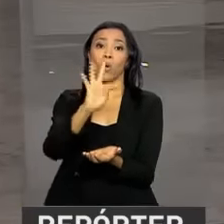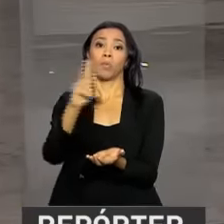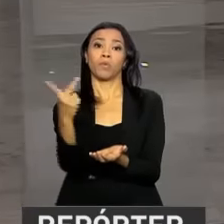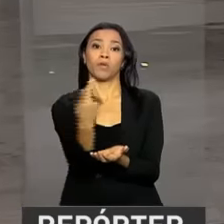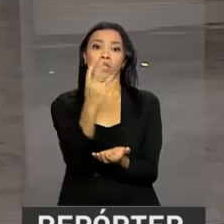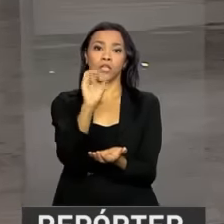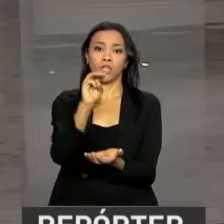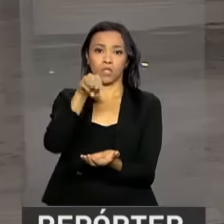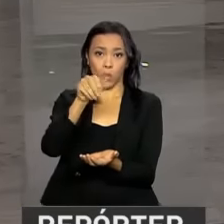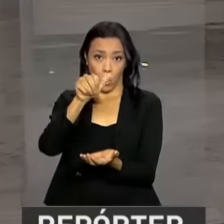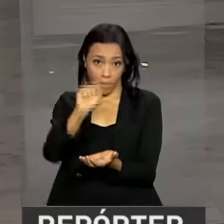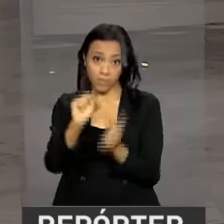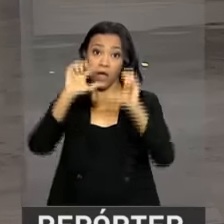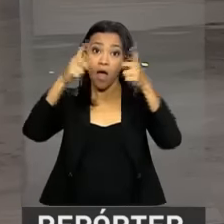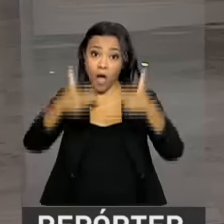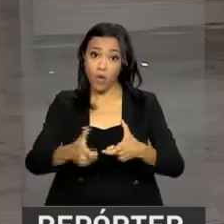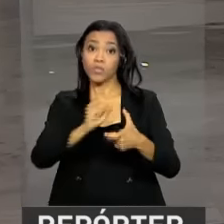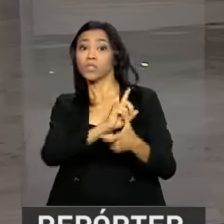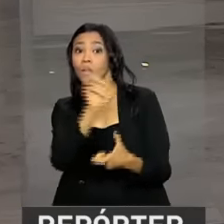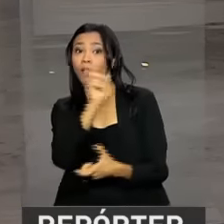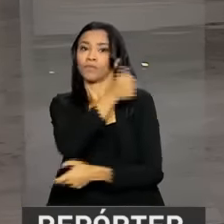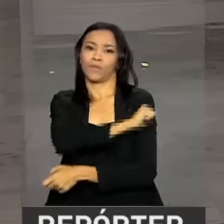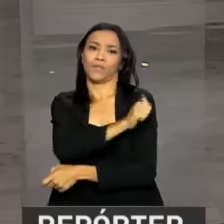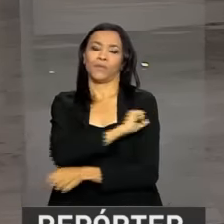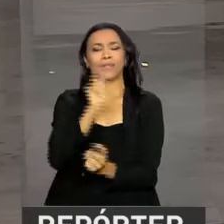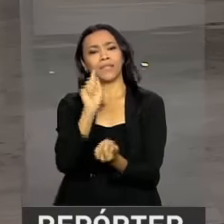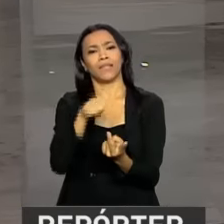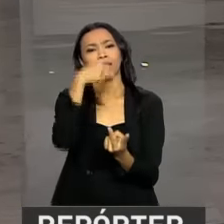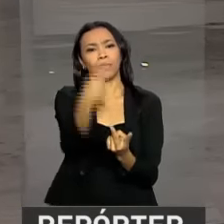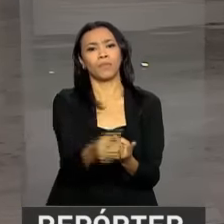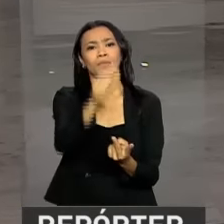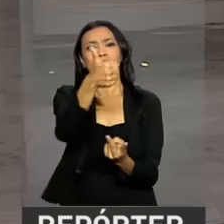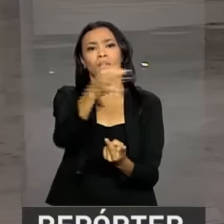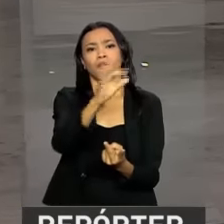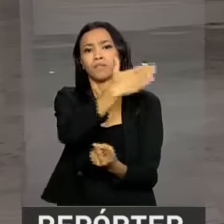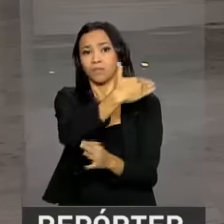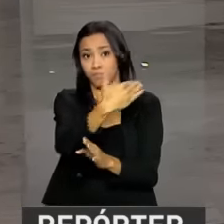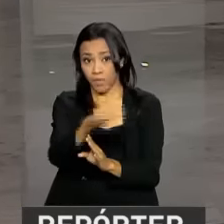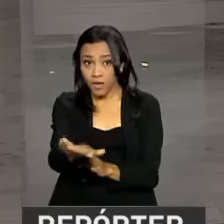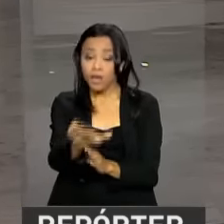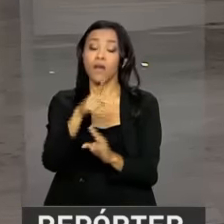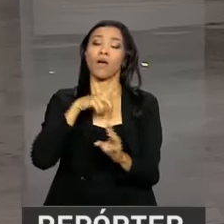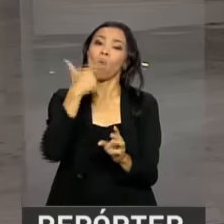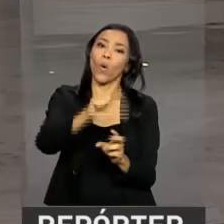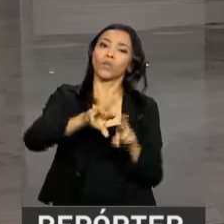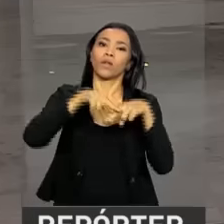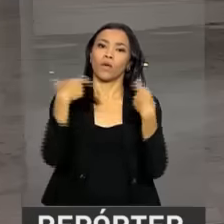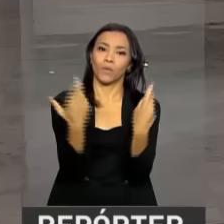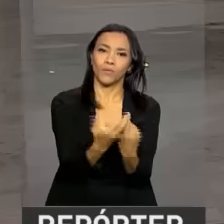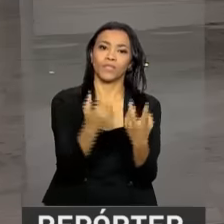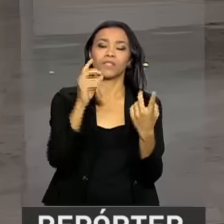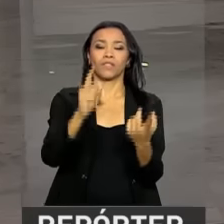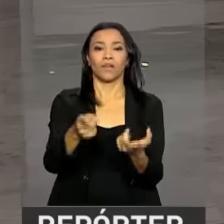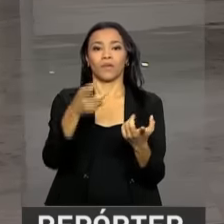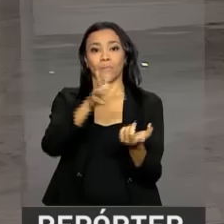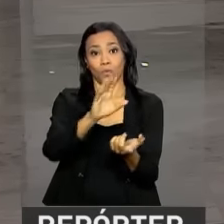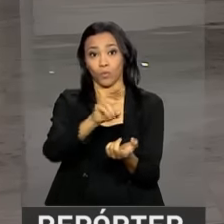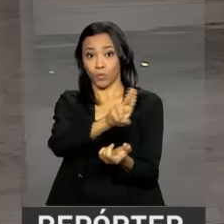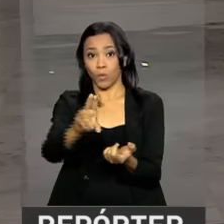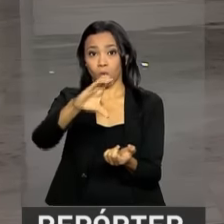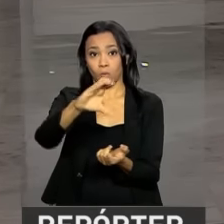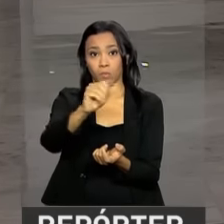Parque Olímpico do Rio de Janeiro Depois às 10:30 a reunião é com o presidente do comitê Olímpico brasileiro Carlos Artur